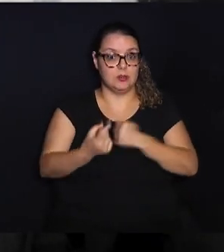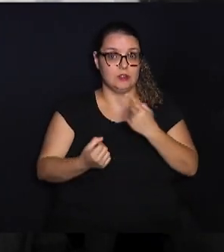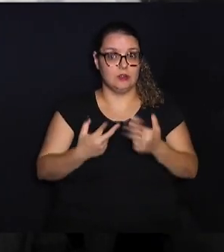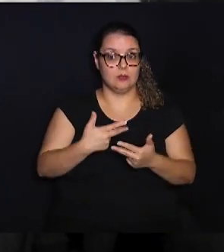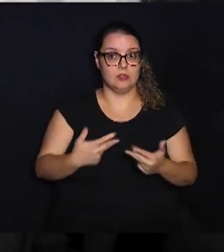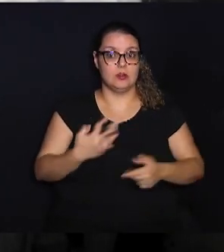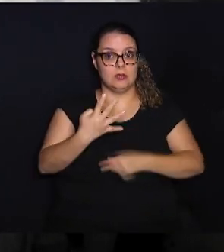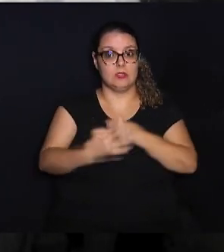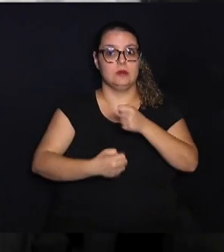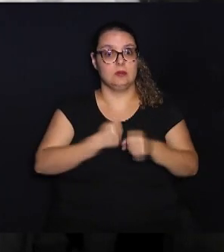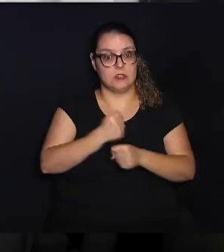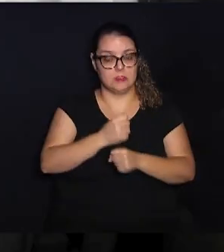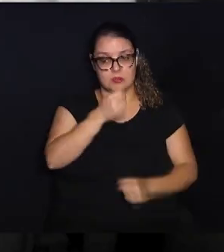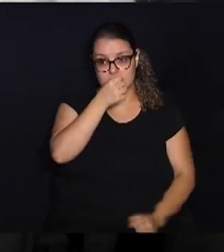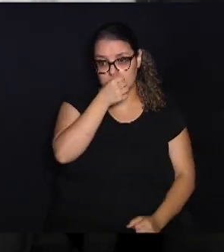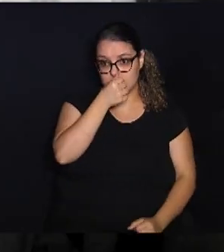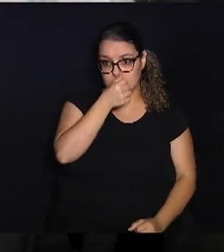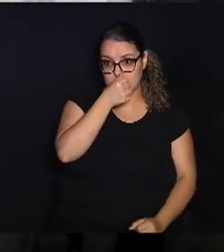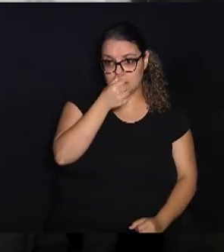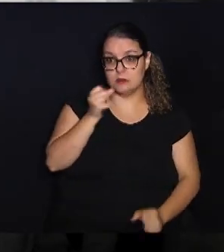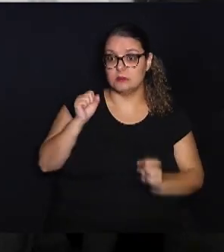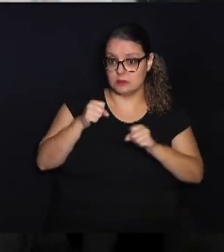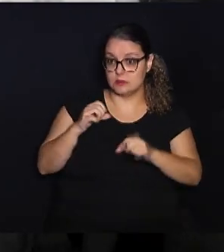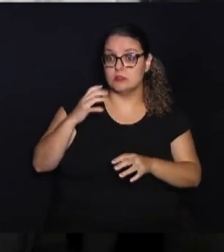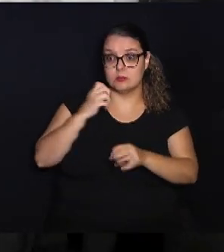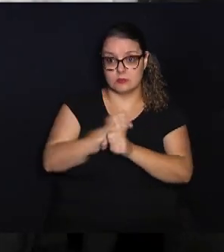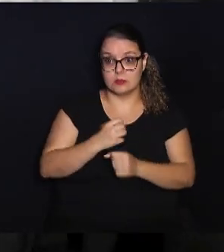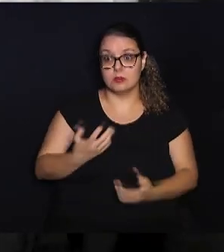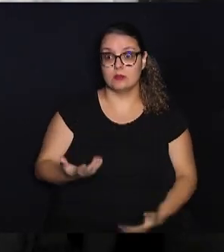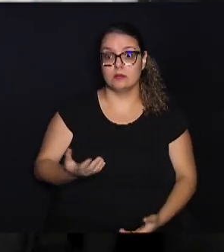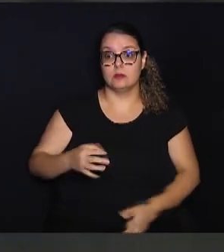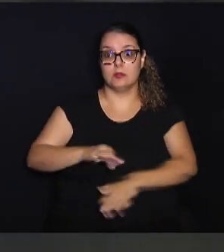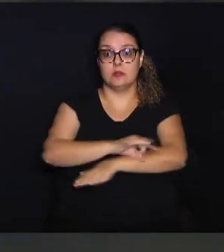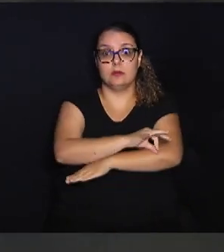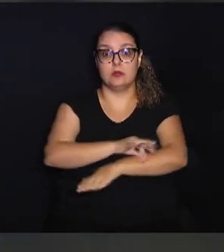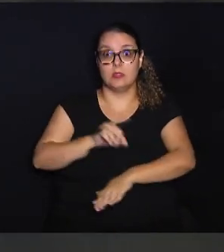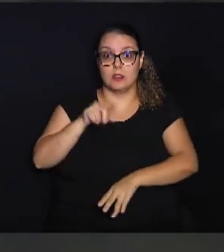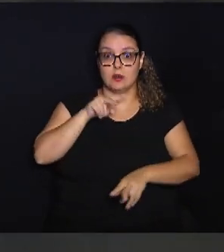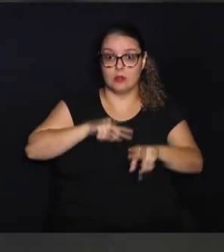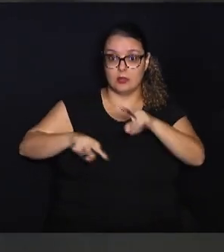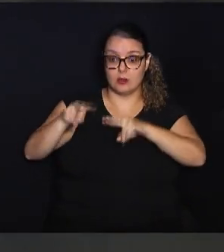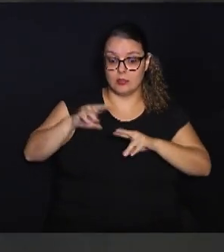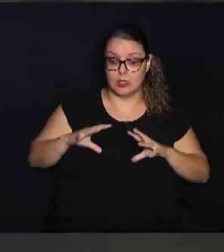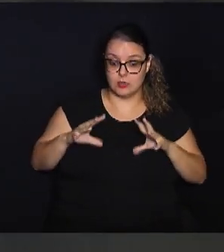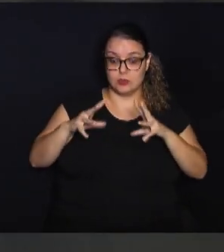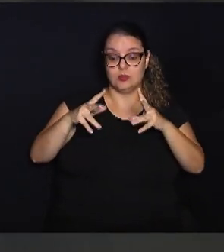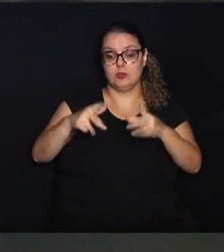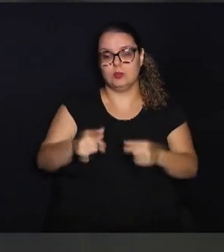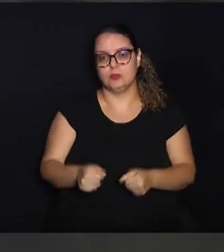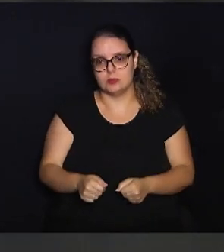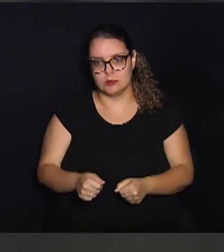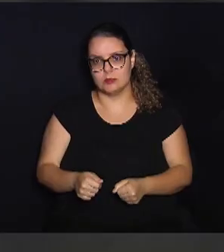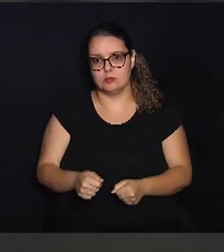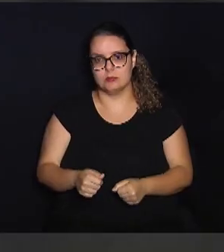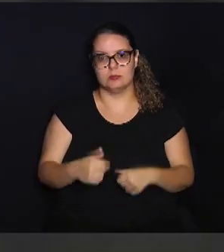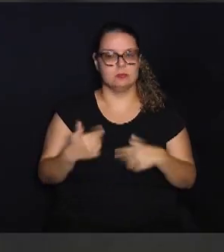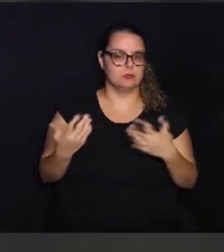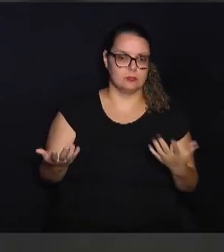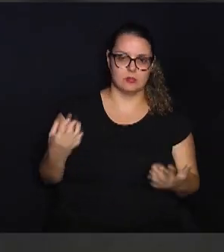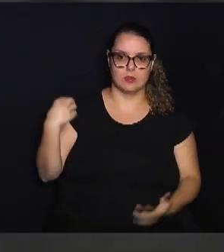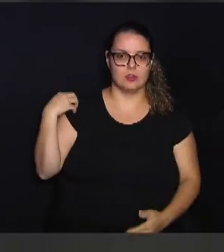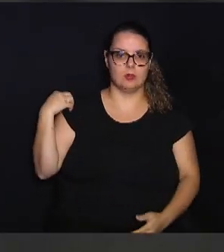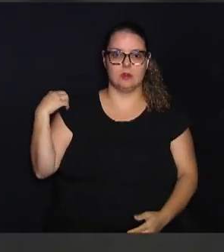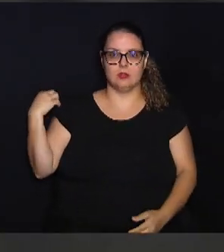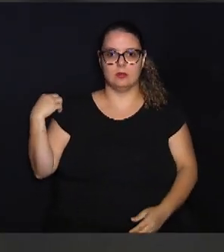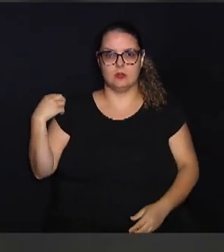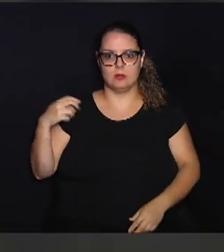nesses 4 anos? Completamente, porque o arquiteto é o cara que tem a visão do todo, né? Desde quando o cliente senta